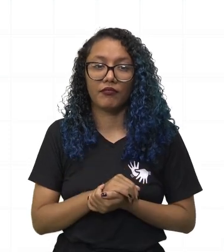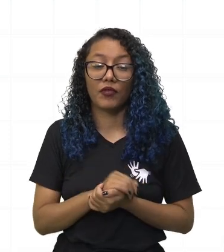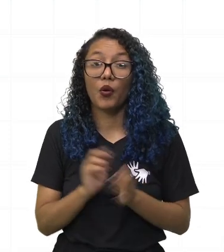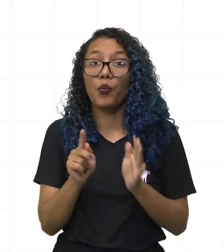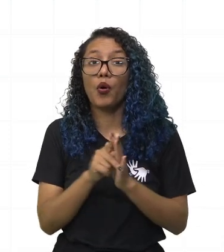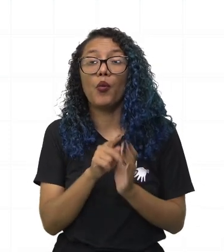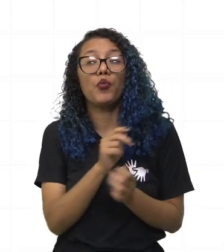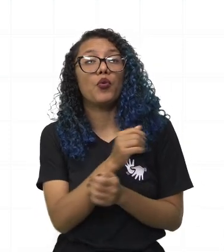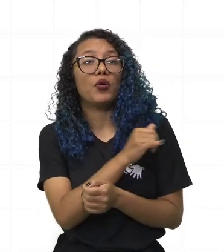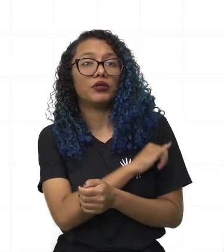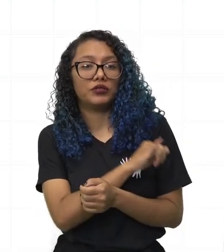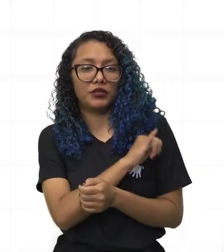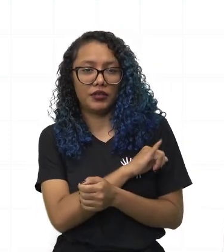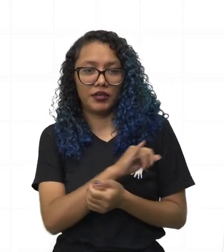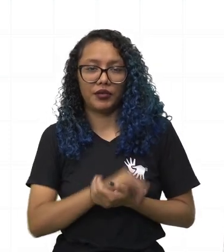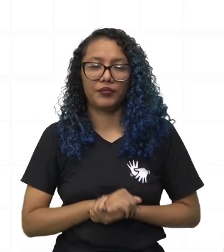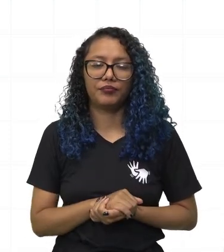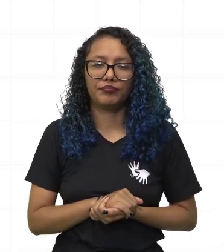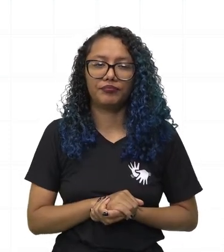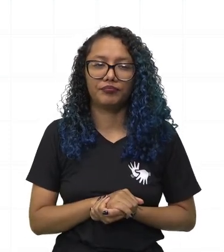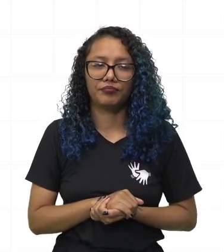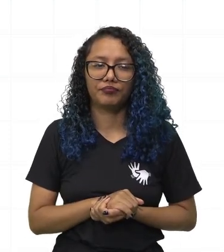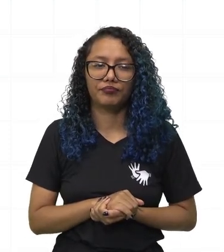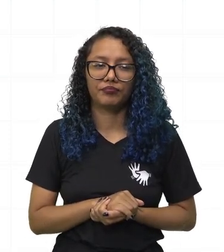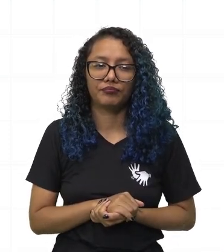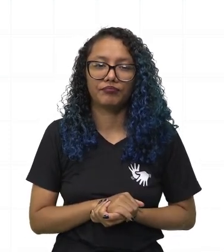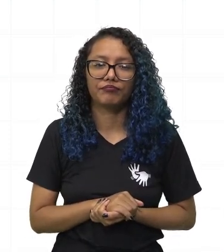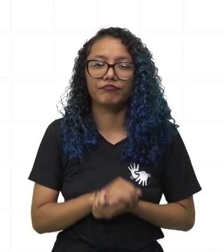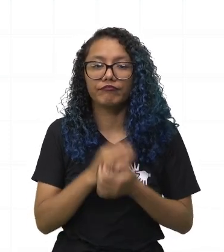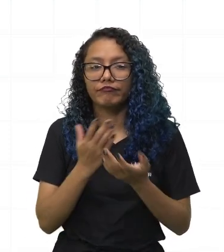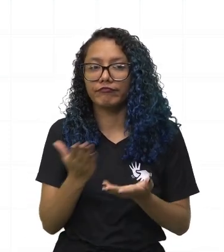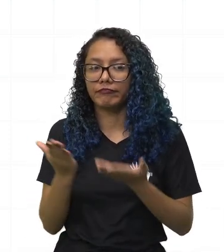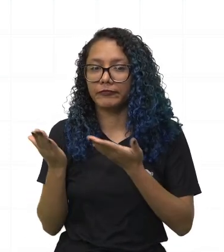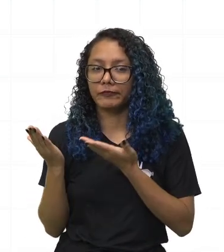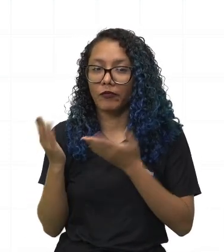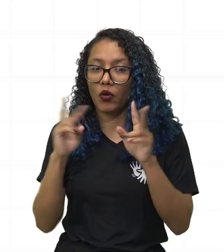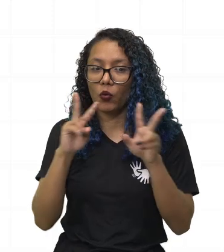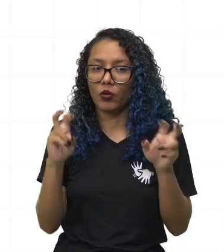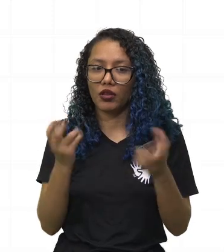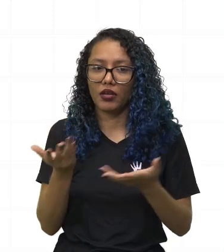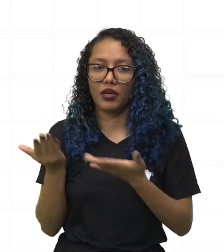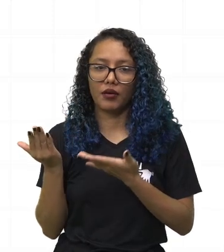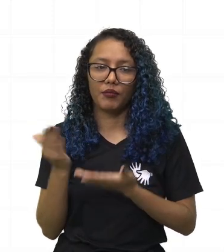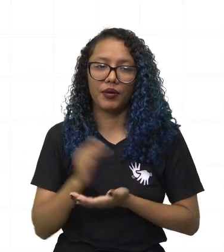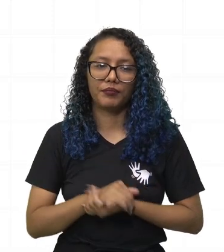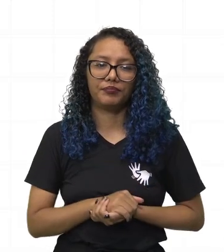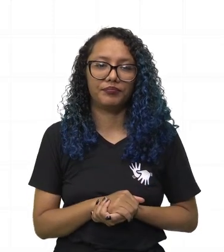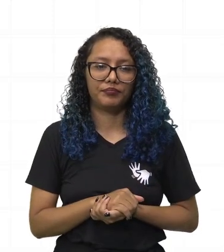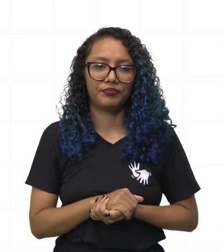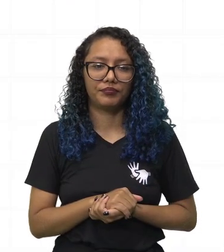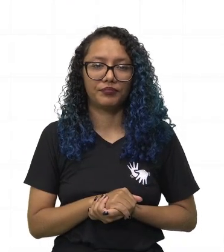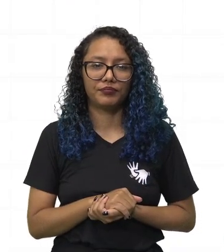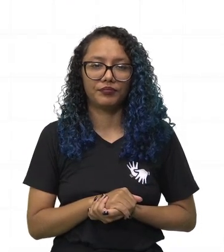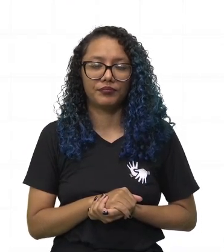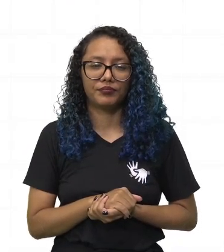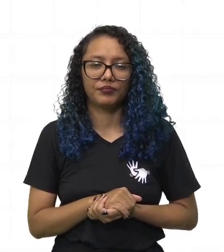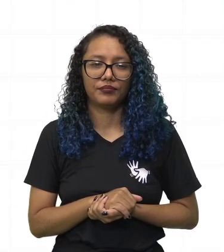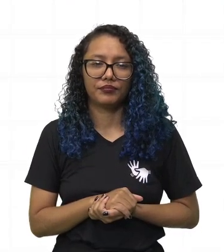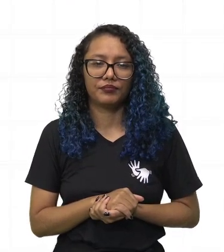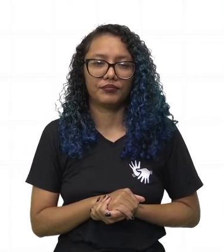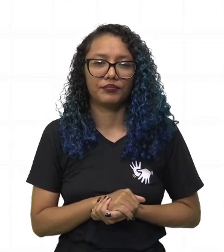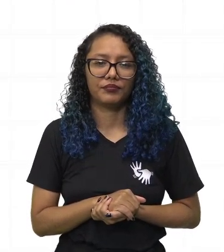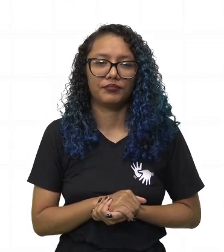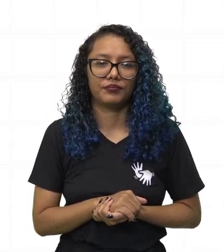traz: governo do estado atua com plano de contingência contra as chuvas deste final de